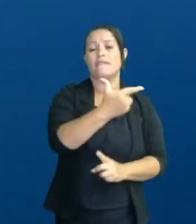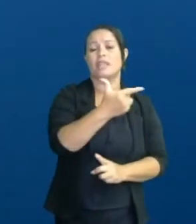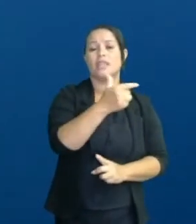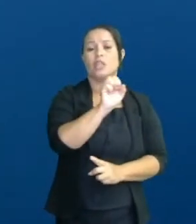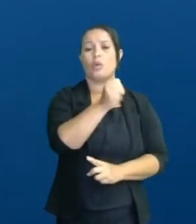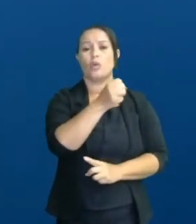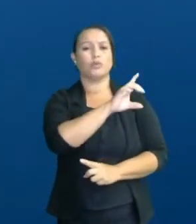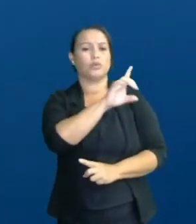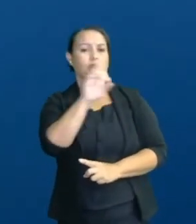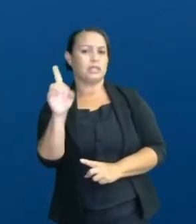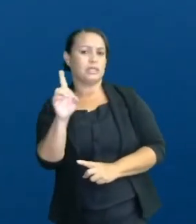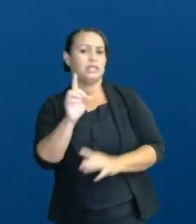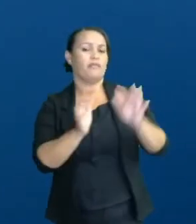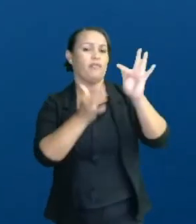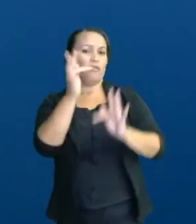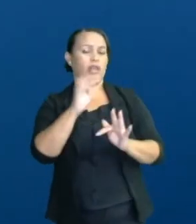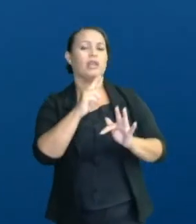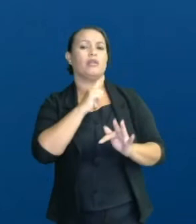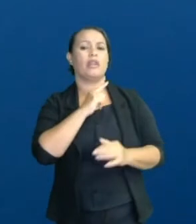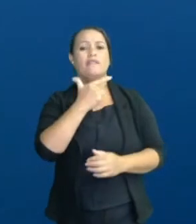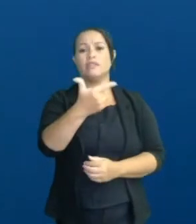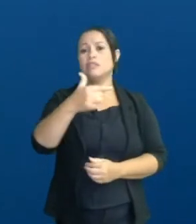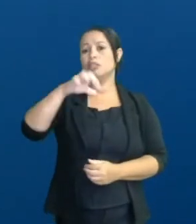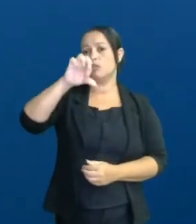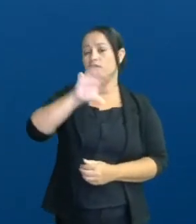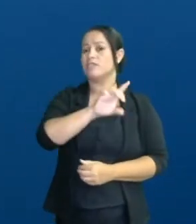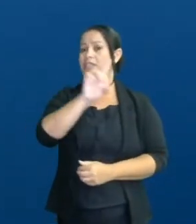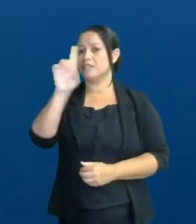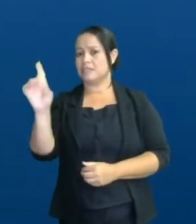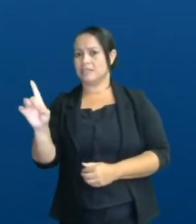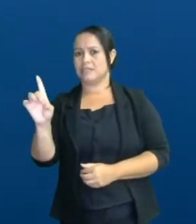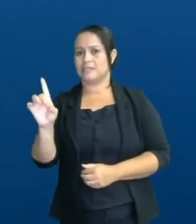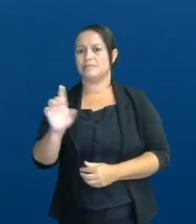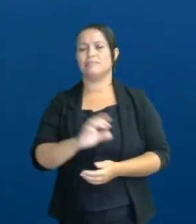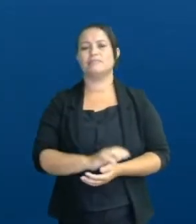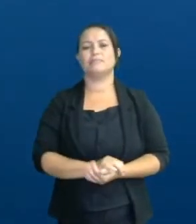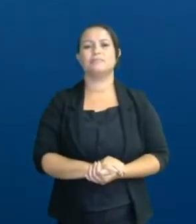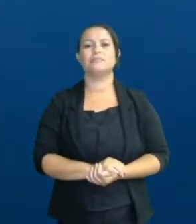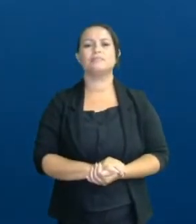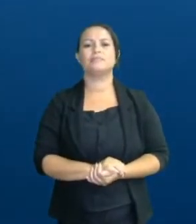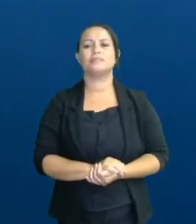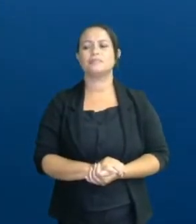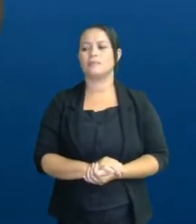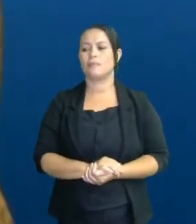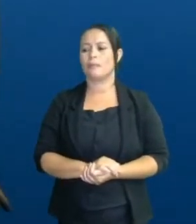28 dias, fevereiro passa a ter 29 dias.